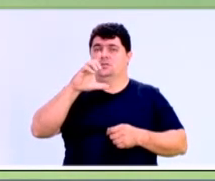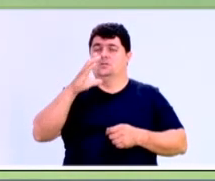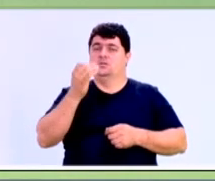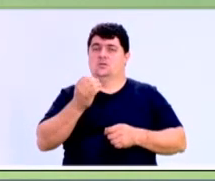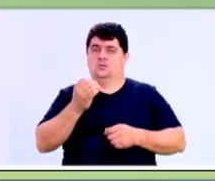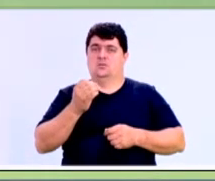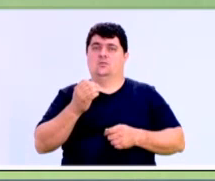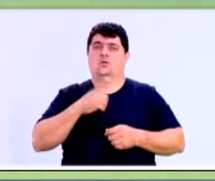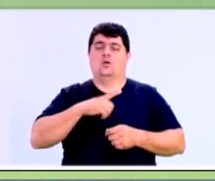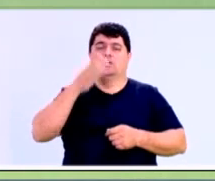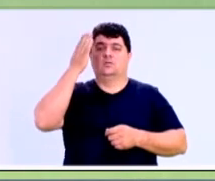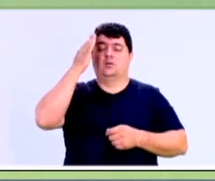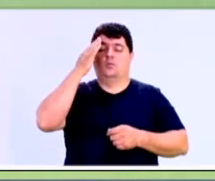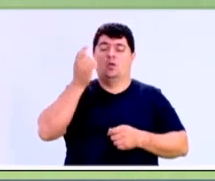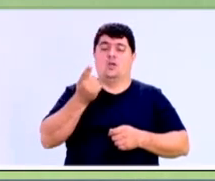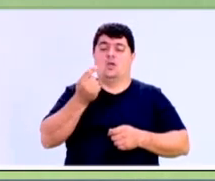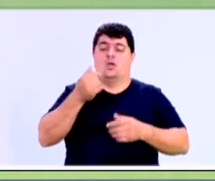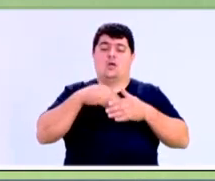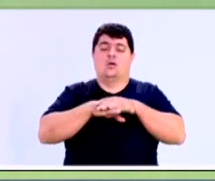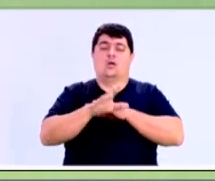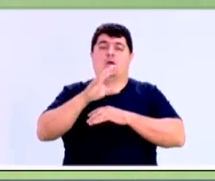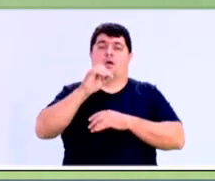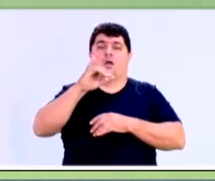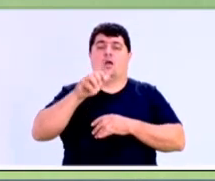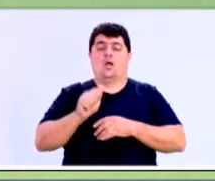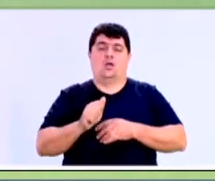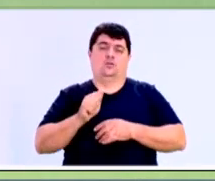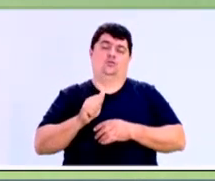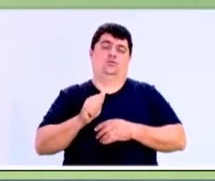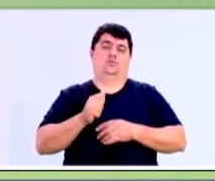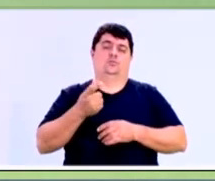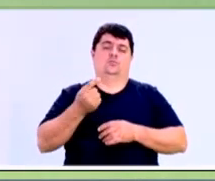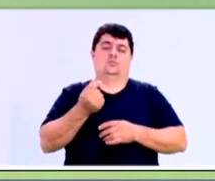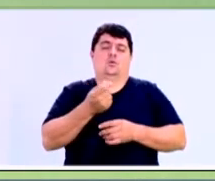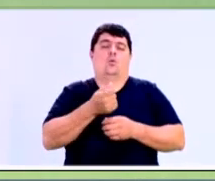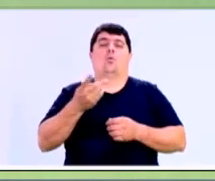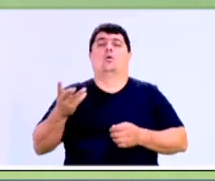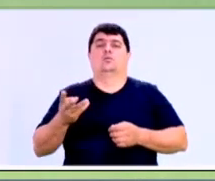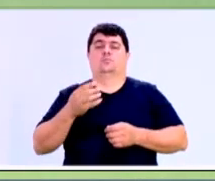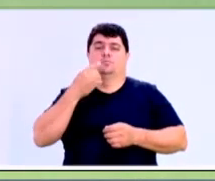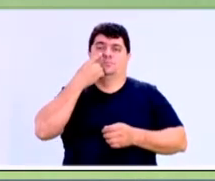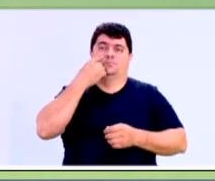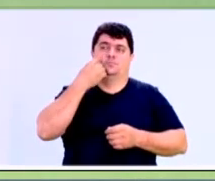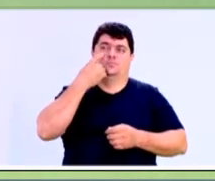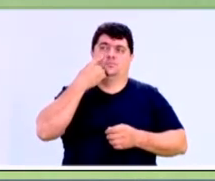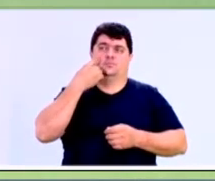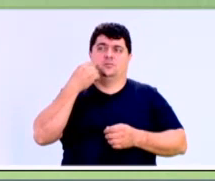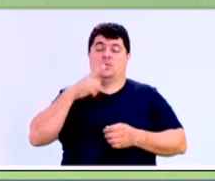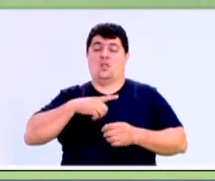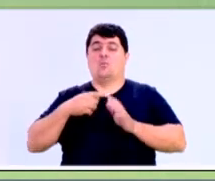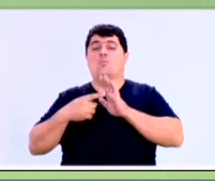saber o meu ciclo de caixa ou ciclo financeiro em algumas obras. Este ciclo